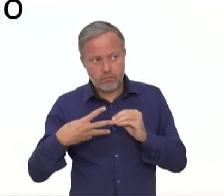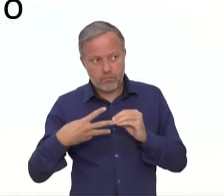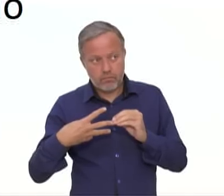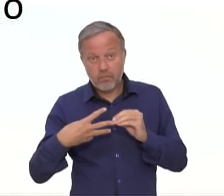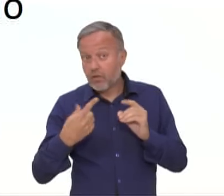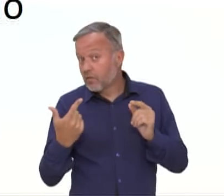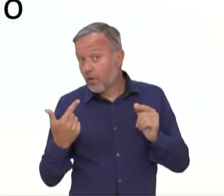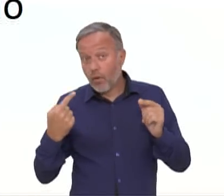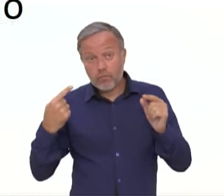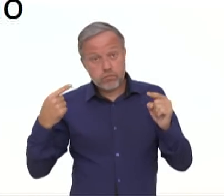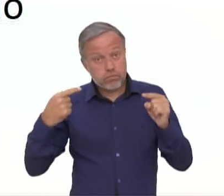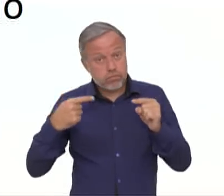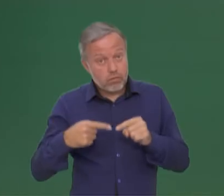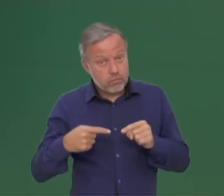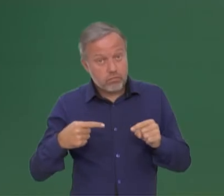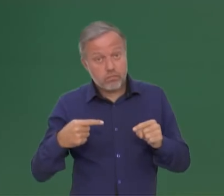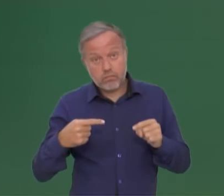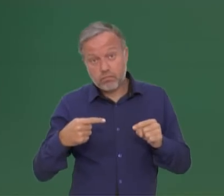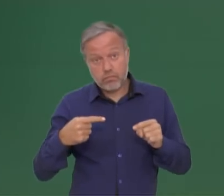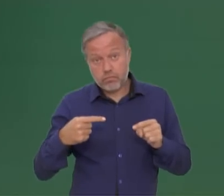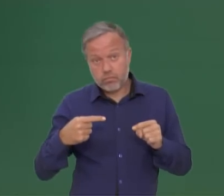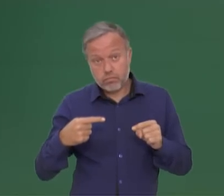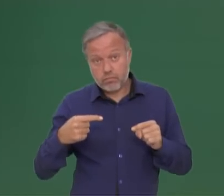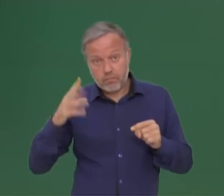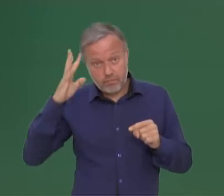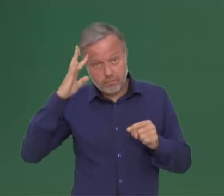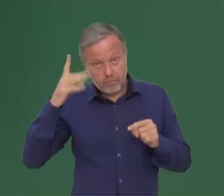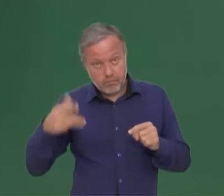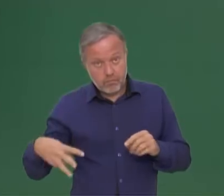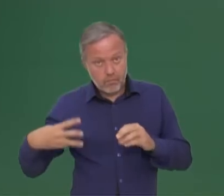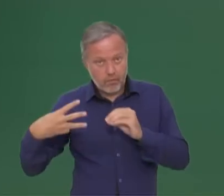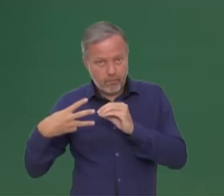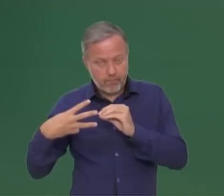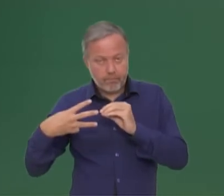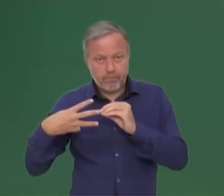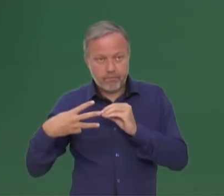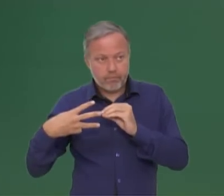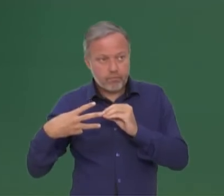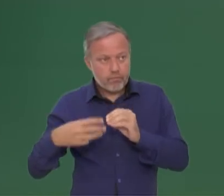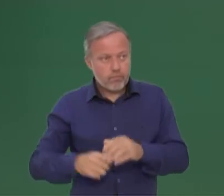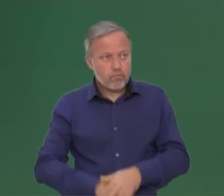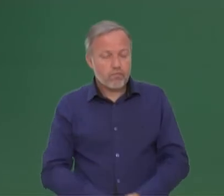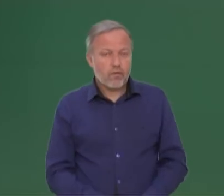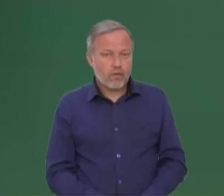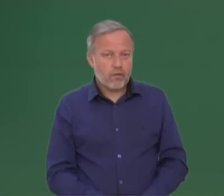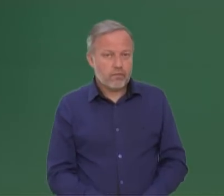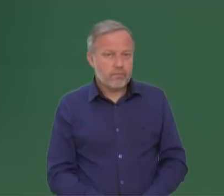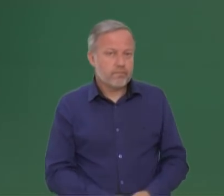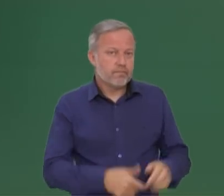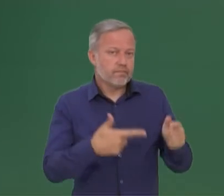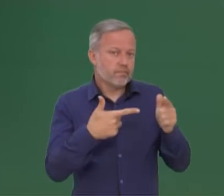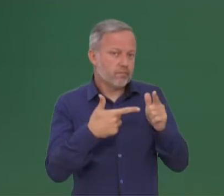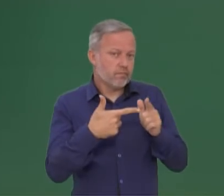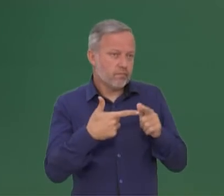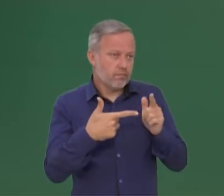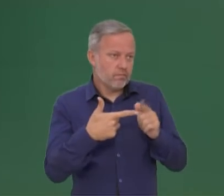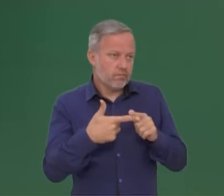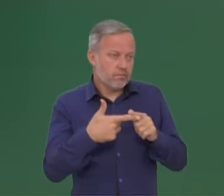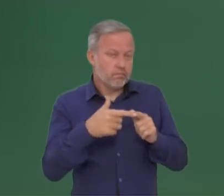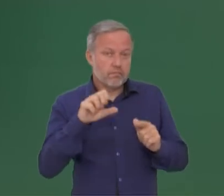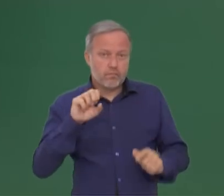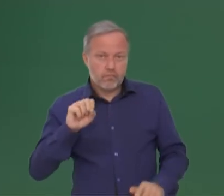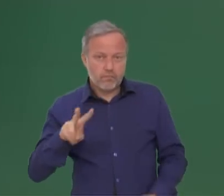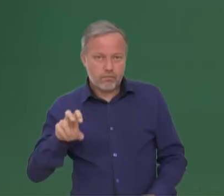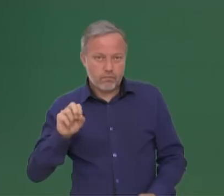teoria celular, que diz que todos os seres são formados por células. A segunda evidência que os vírus